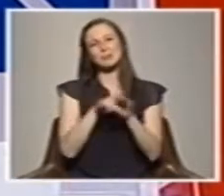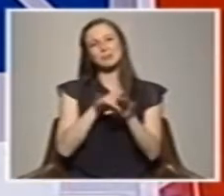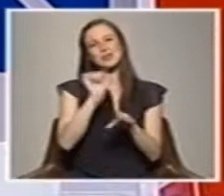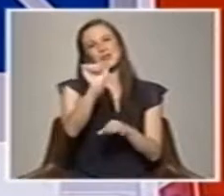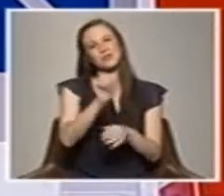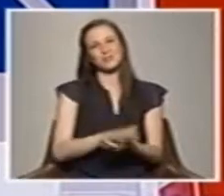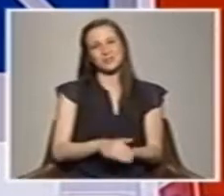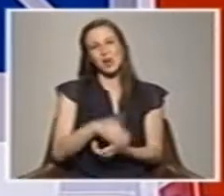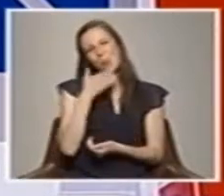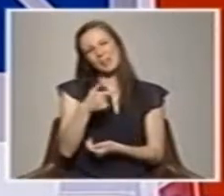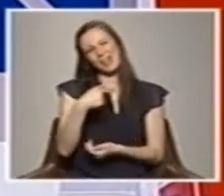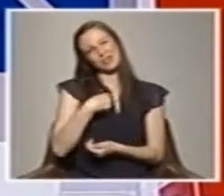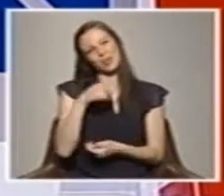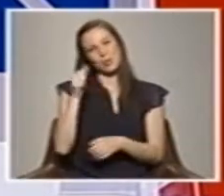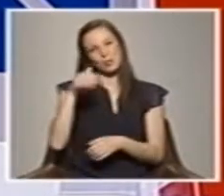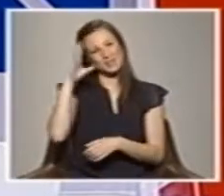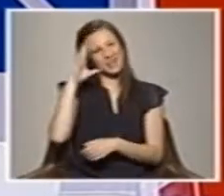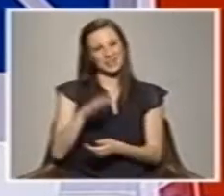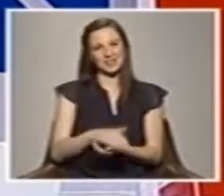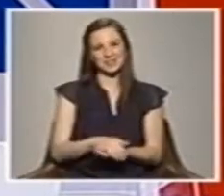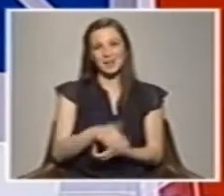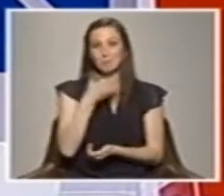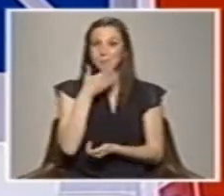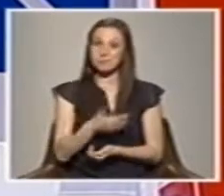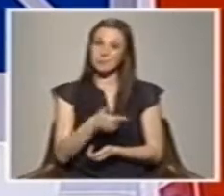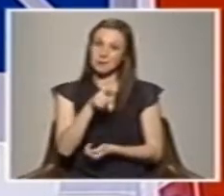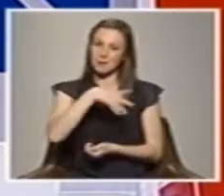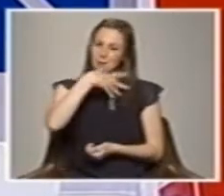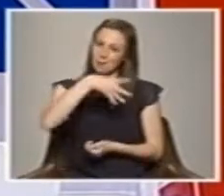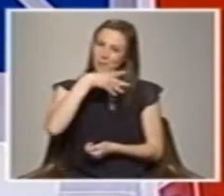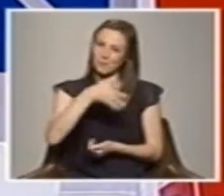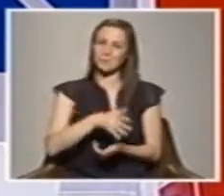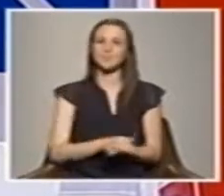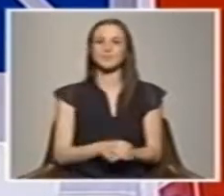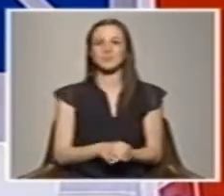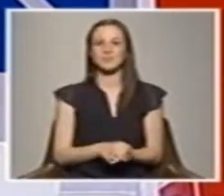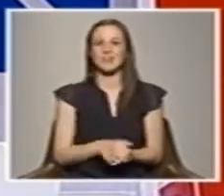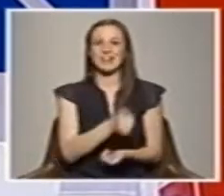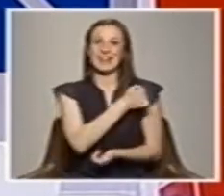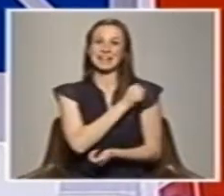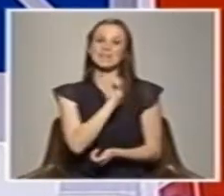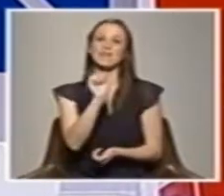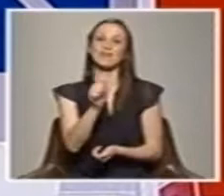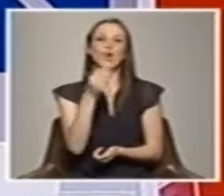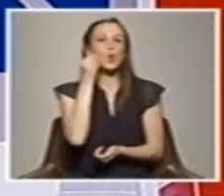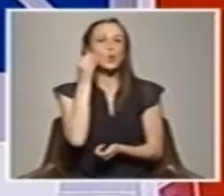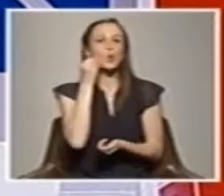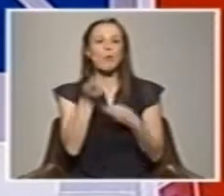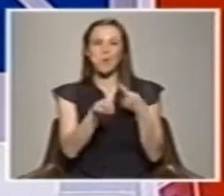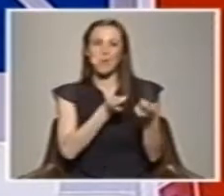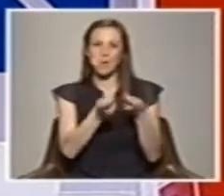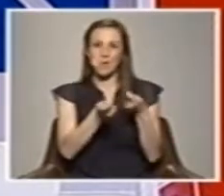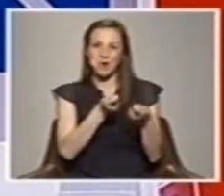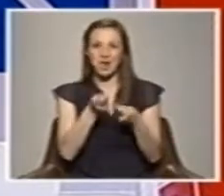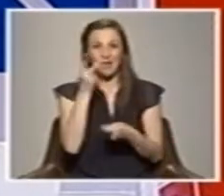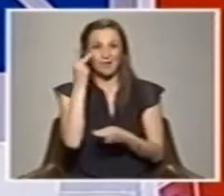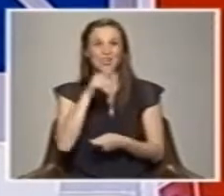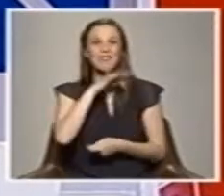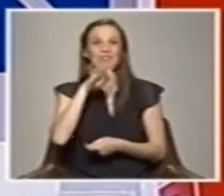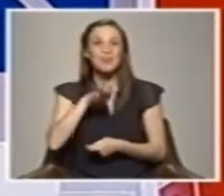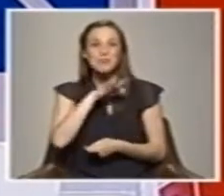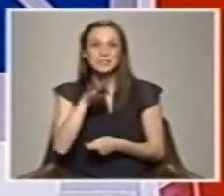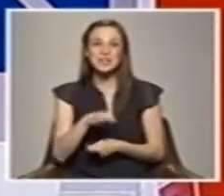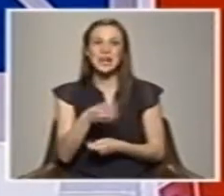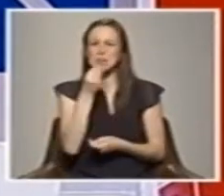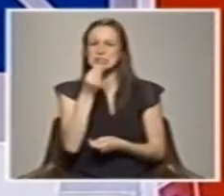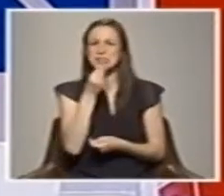Ana. Obrigada, eu. Boa tarde. E também pela experiência que aqui nos deixou da sua casa, aí da forma como gera a vida familiar, neste caso a alimentação. Eu